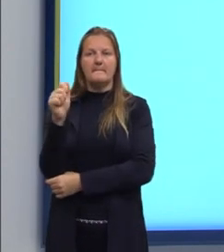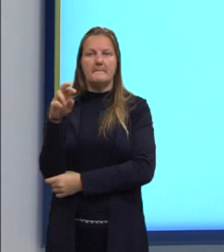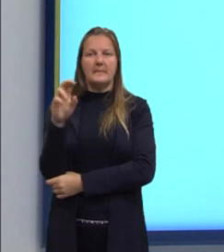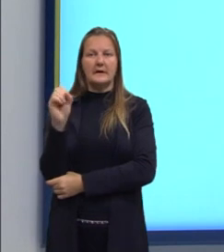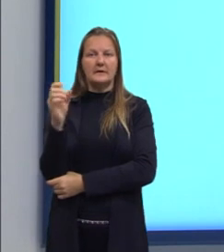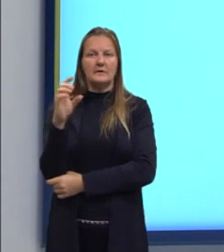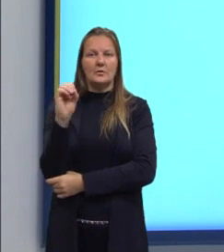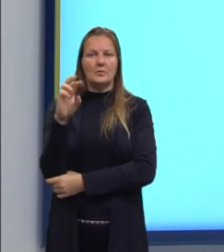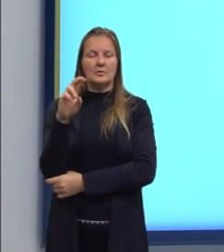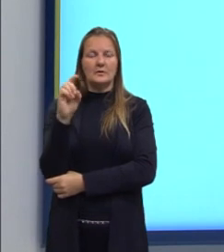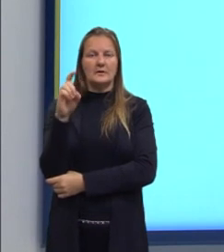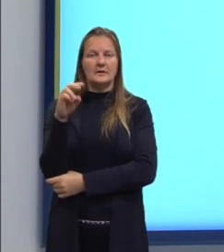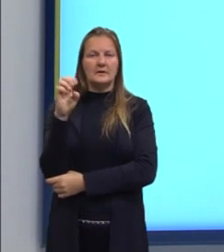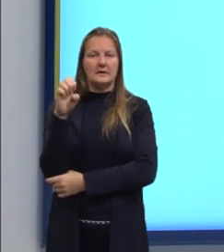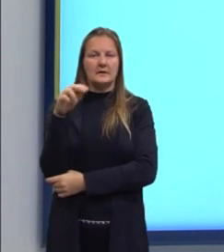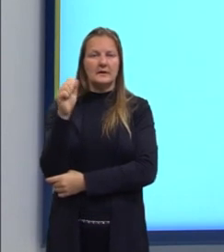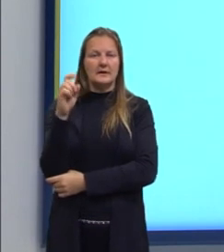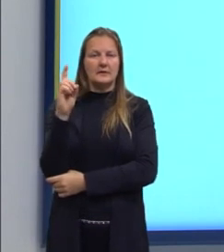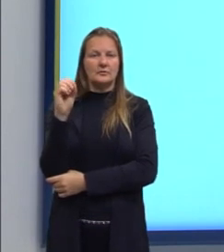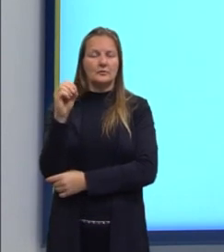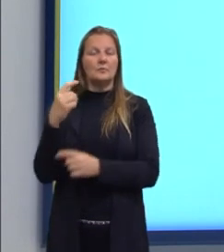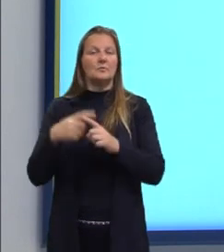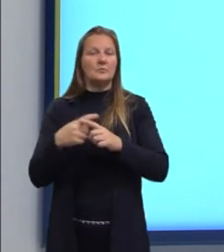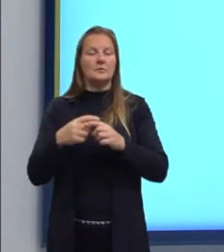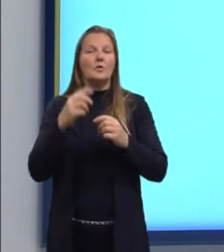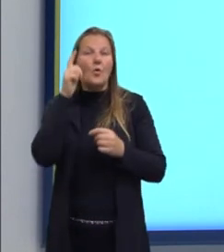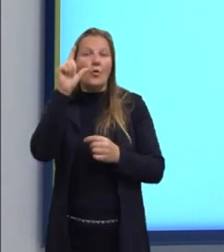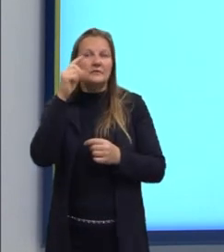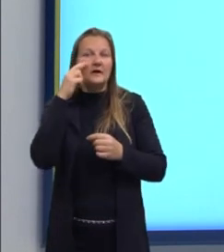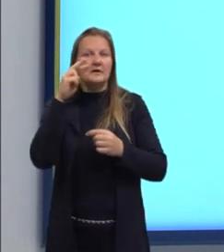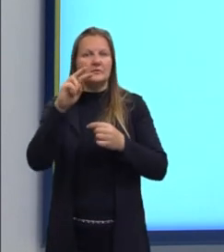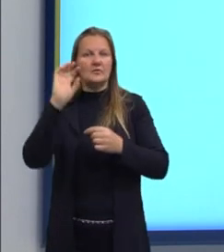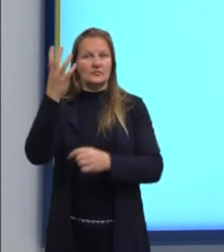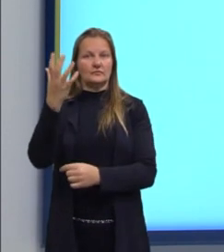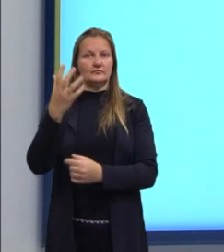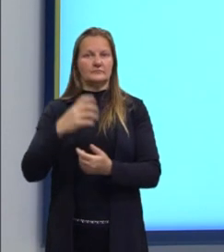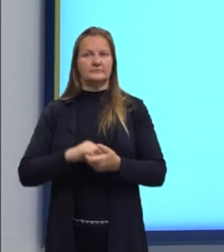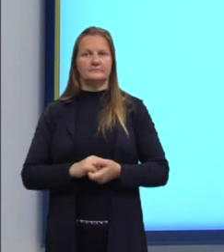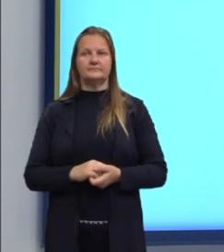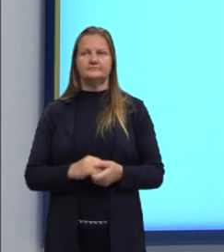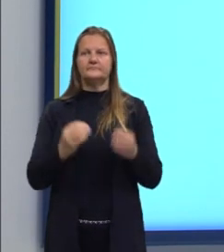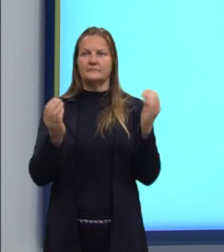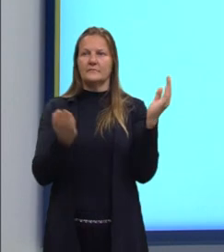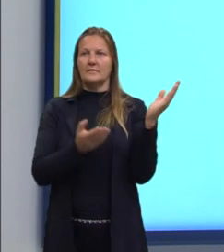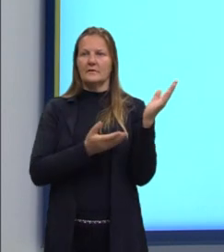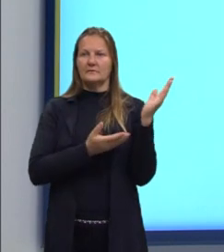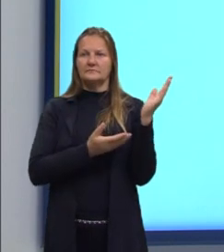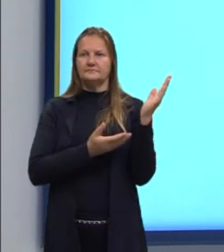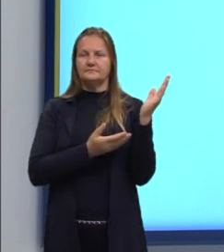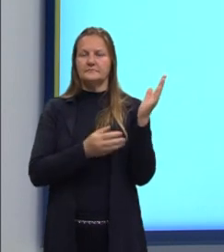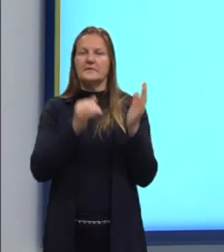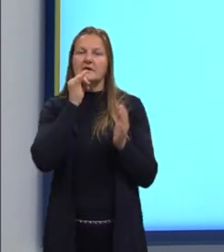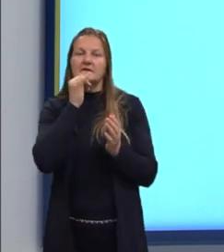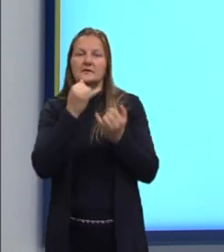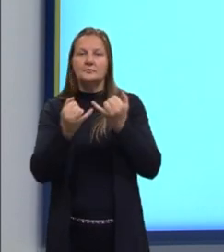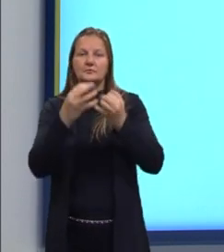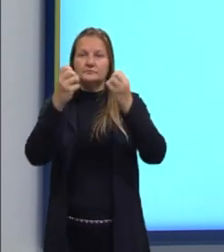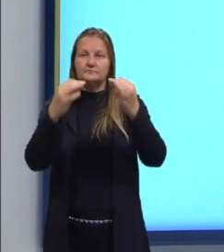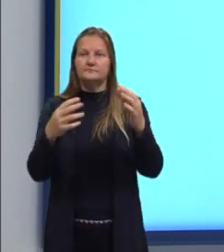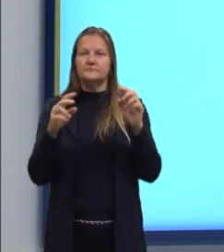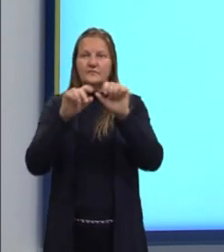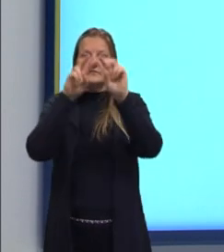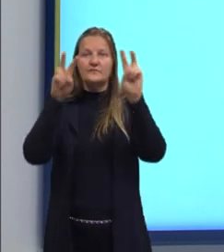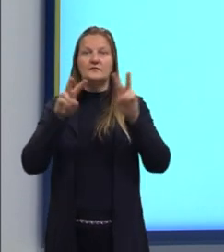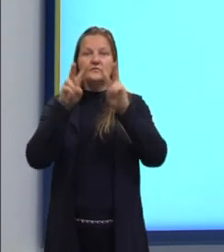o sistema ele é possível e determinado porque eu consigo resolver né aqui eu trouxe o exemplo então para vocês